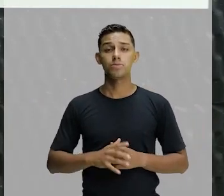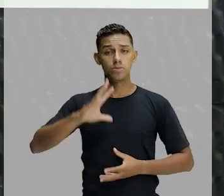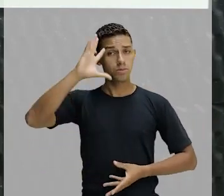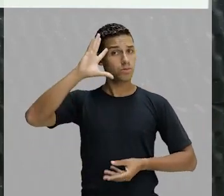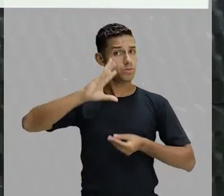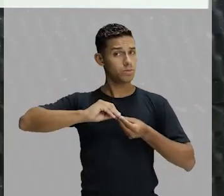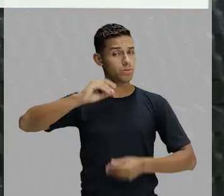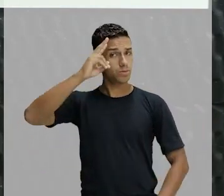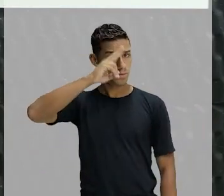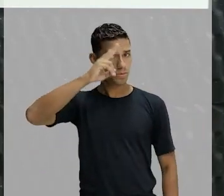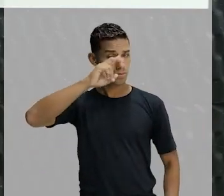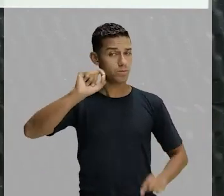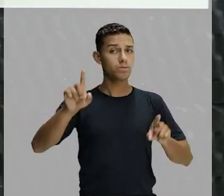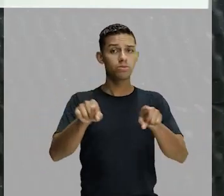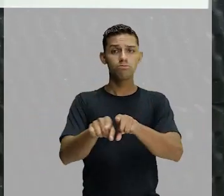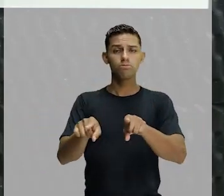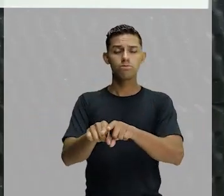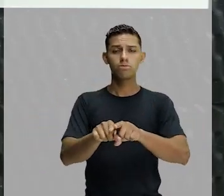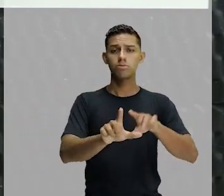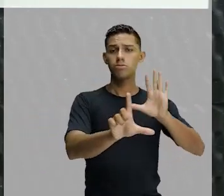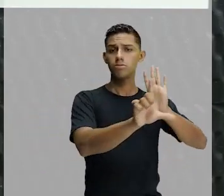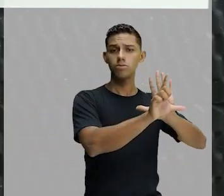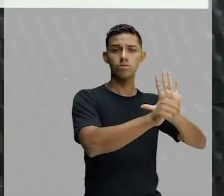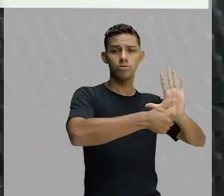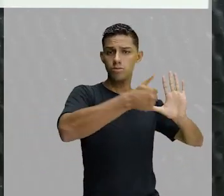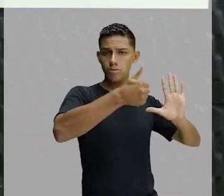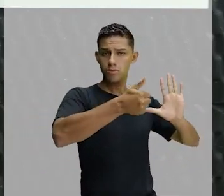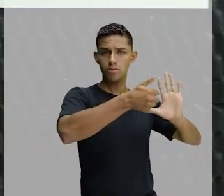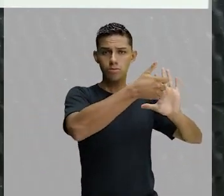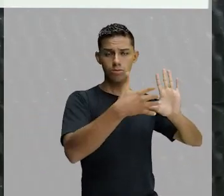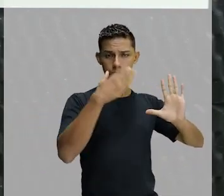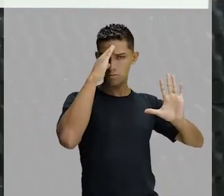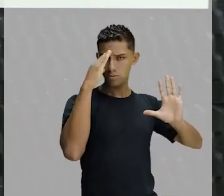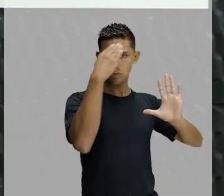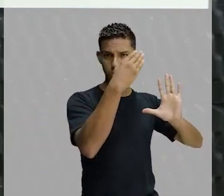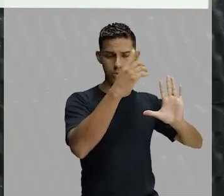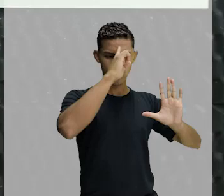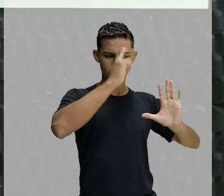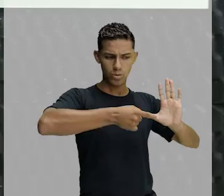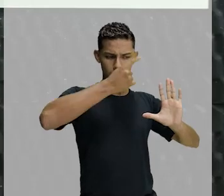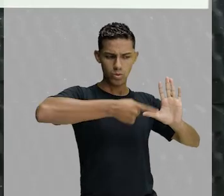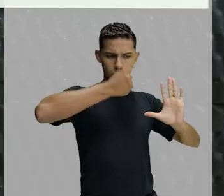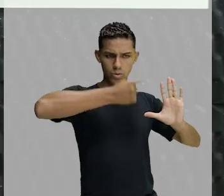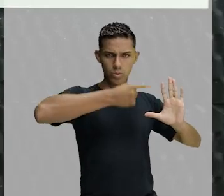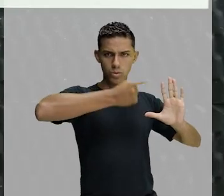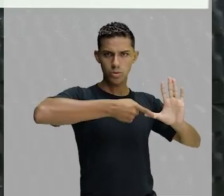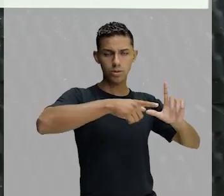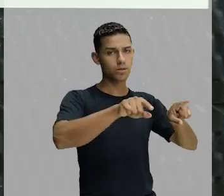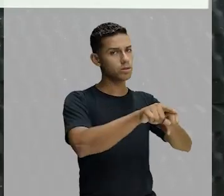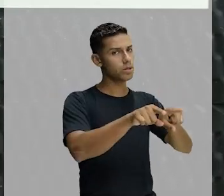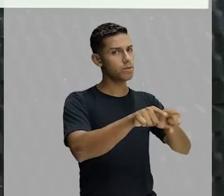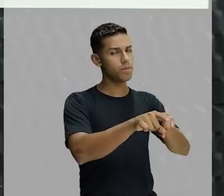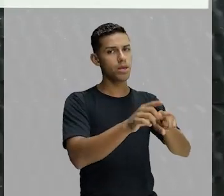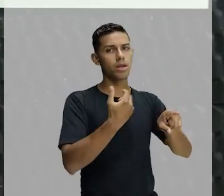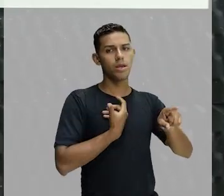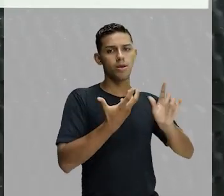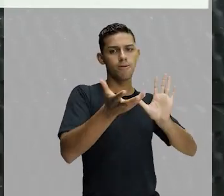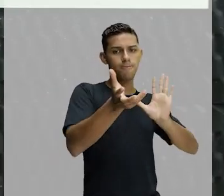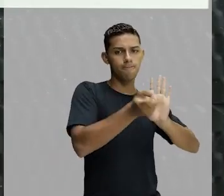na primeira lei de Mendel a gente falou sobre o princípio da dominância e da recessividade. Quando nós tínhamos um alelo